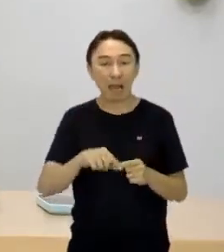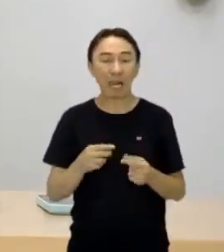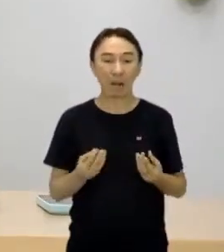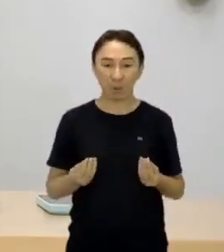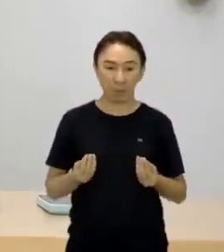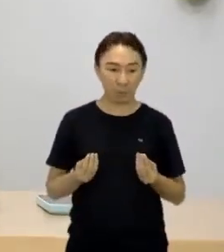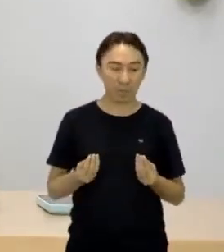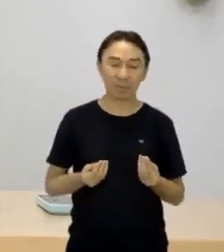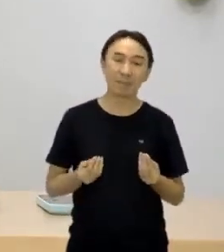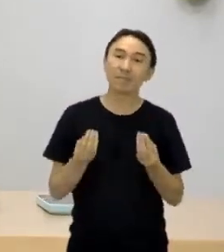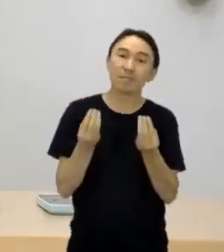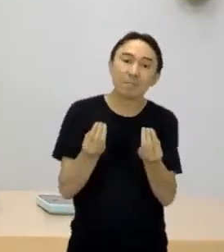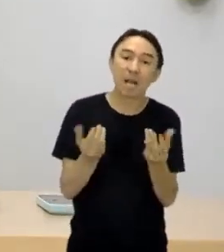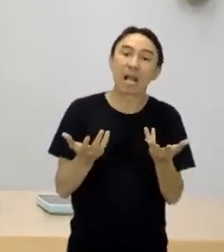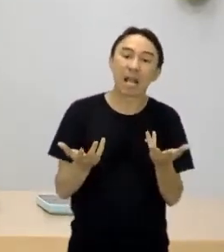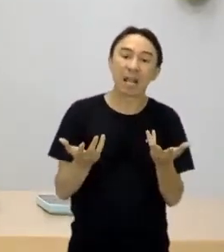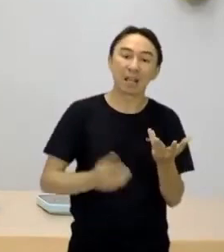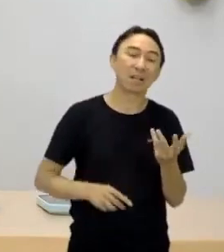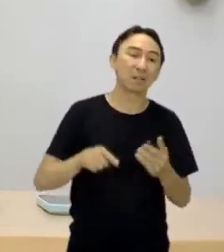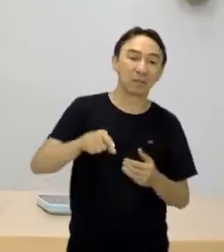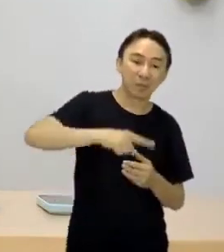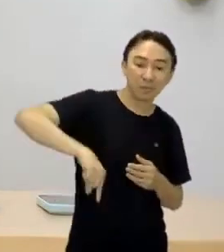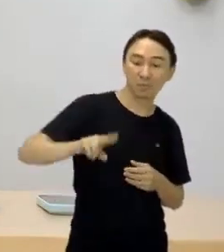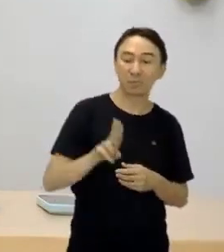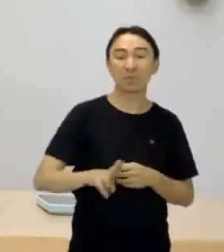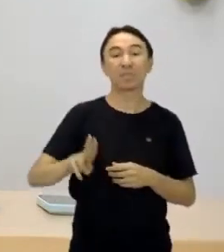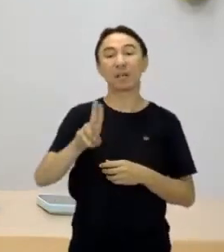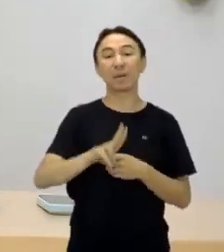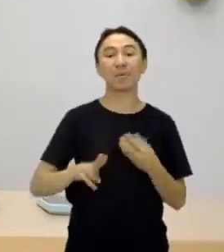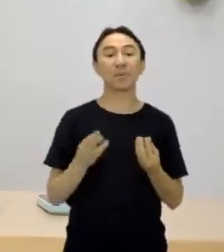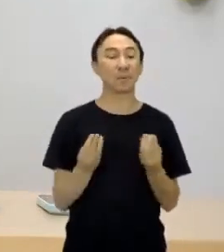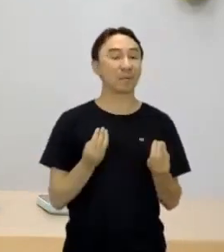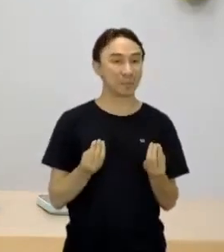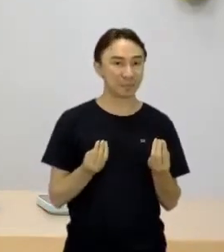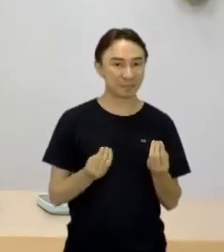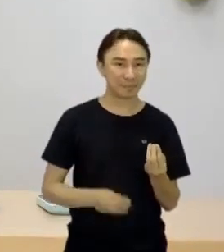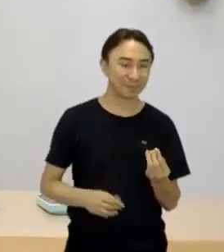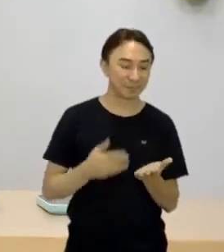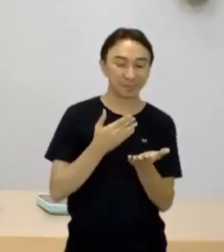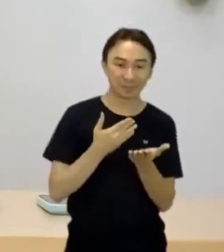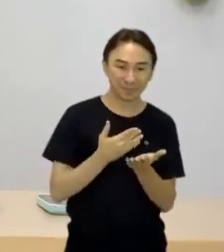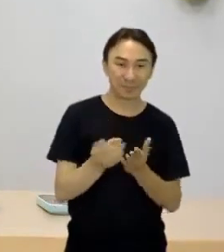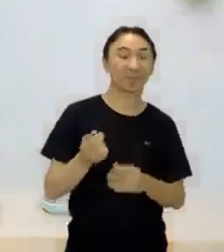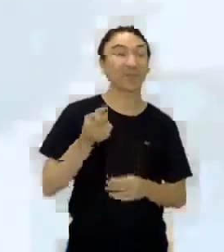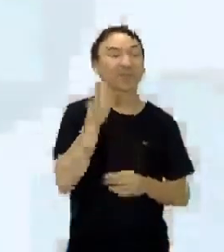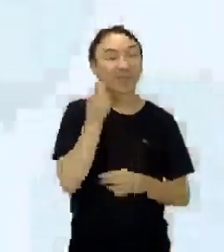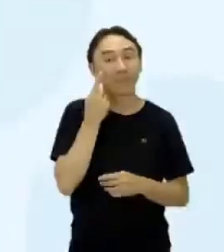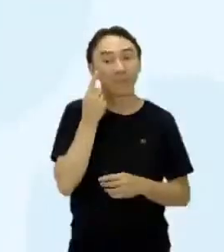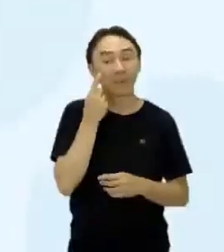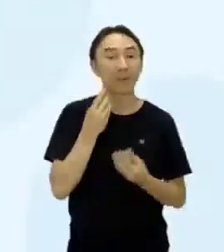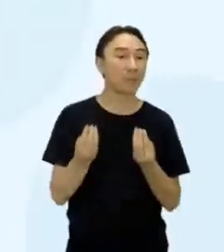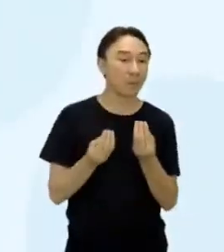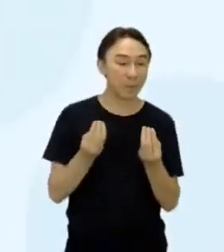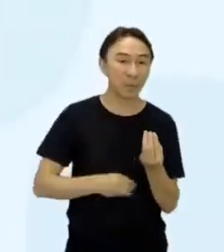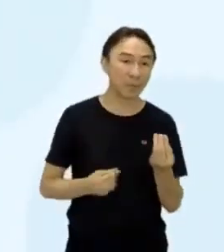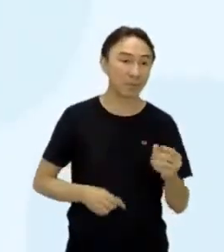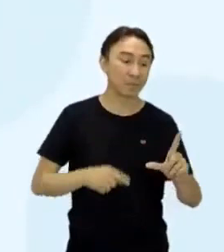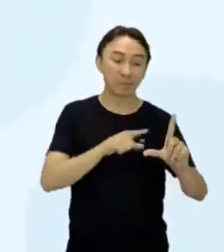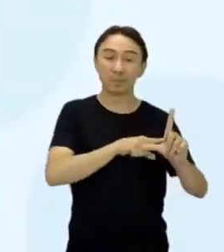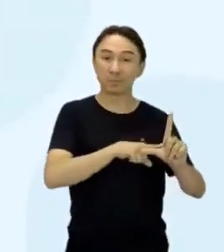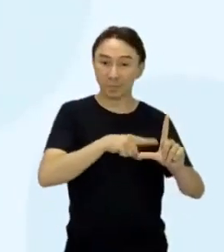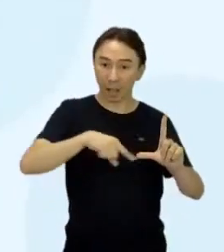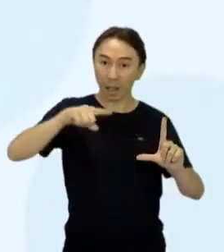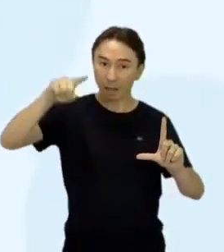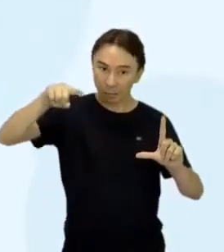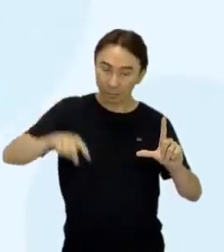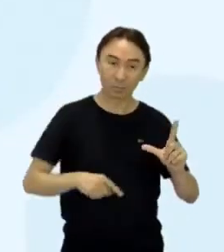eles servem para a gente estar aí utilizando no nosso dia a dia. Vamos começar vendo aí o que são indicadores sociais. Então aí coloca aí na tela,